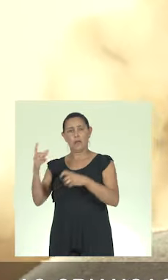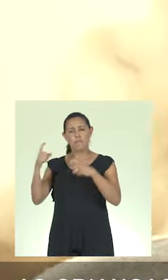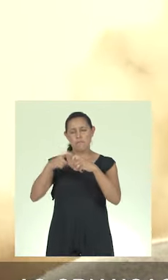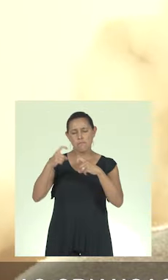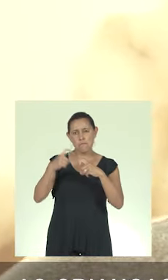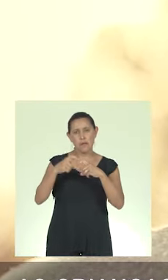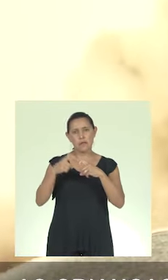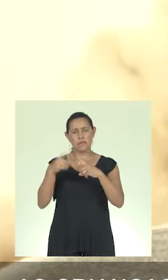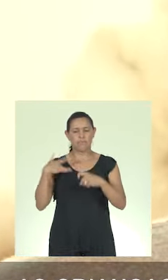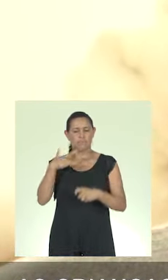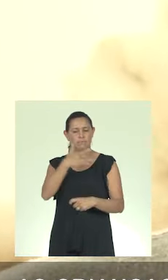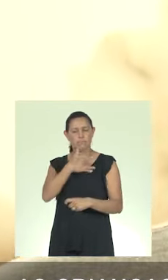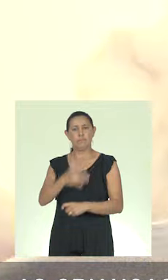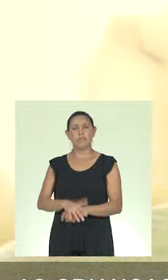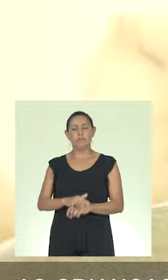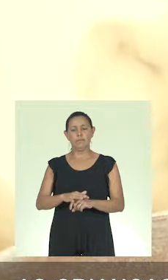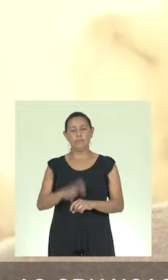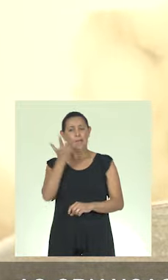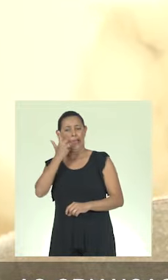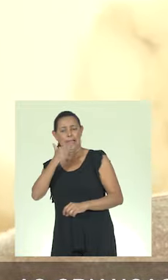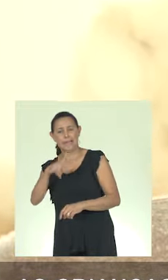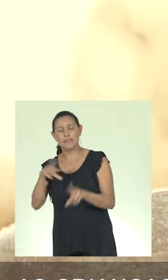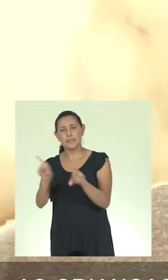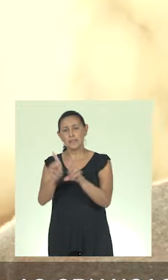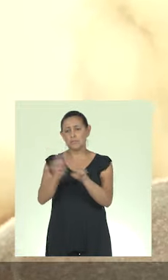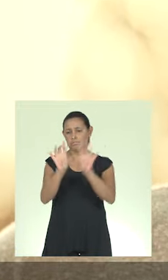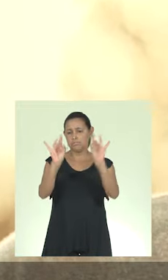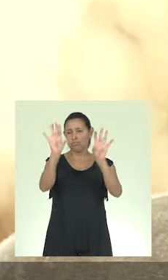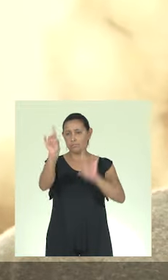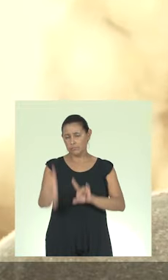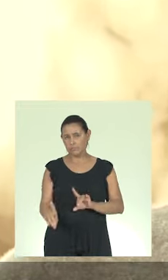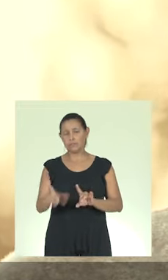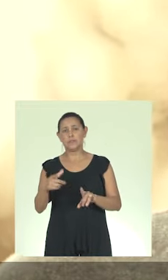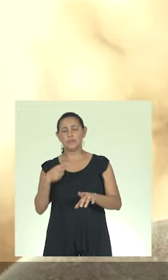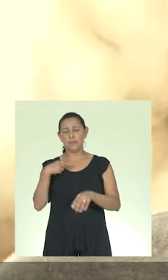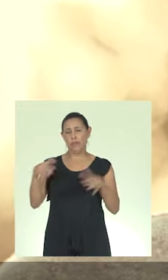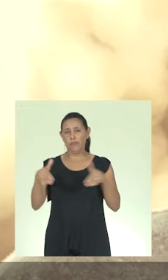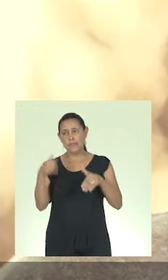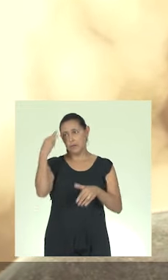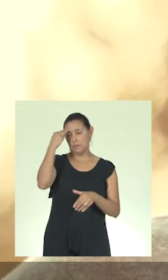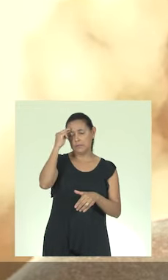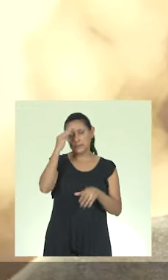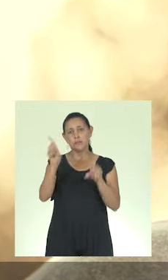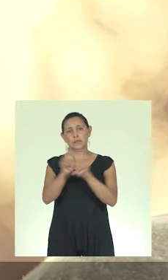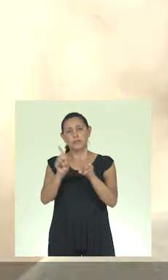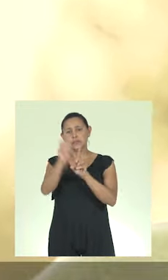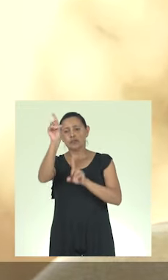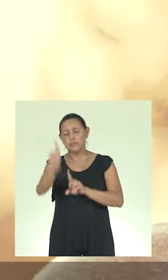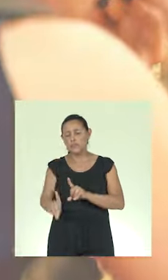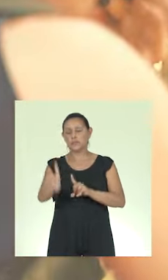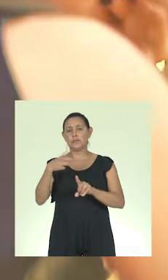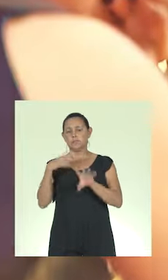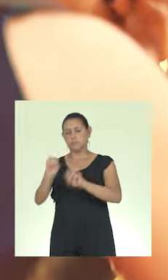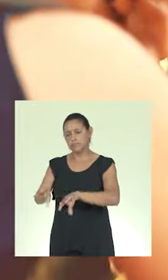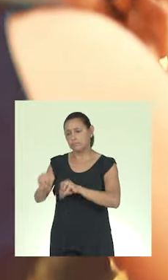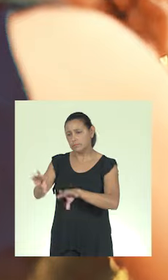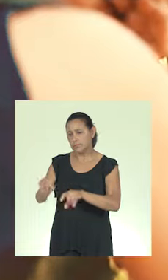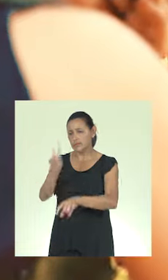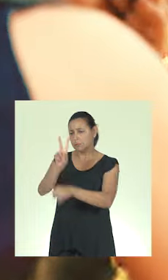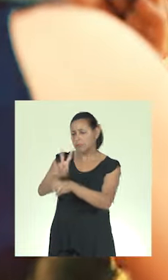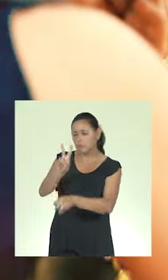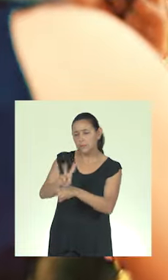As crianças portadoras de dificuldades especiais, físicas ou mentais, têm direito à educação e a cuidados especiais.